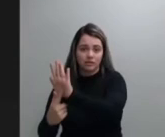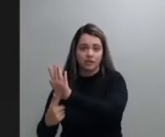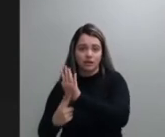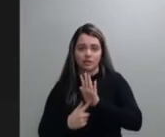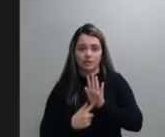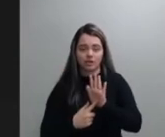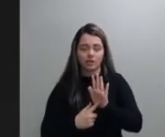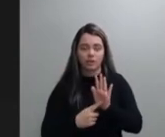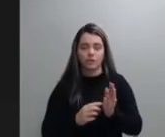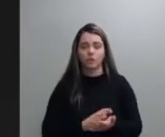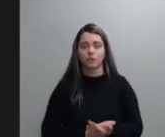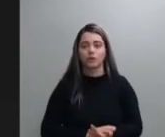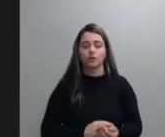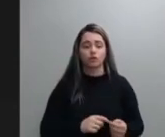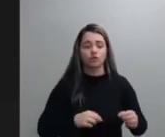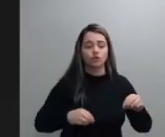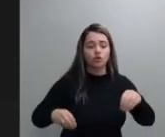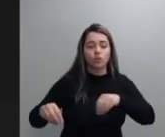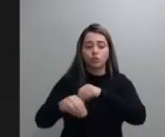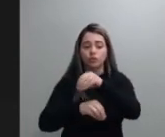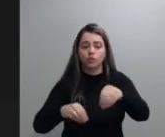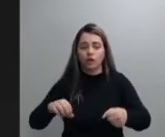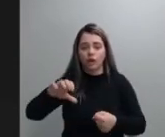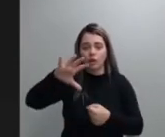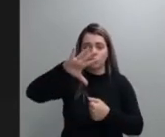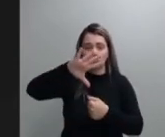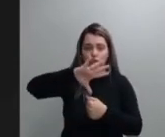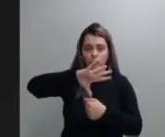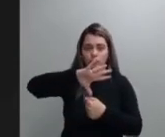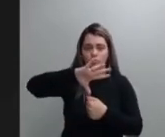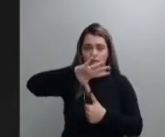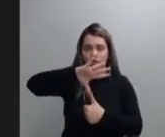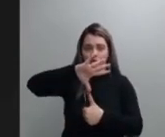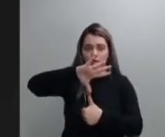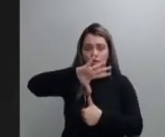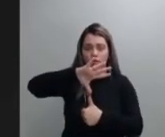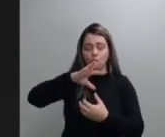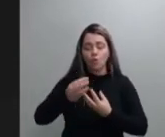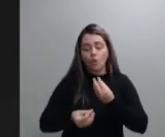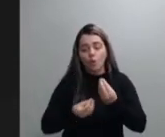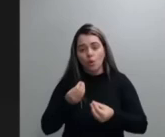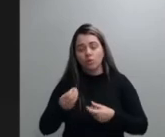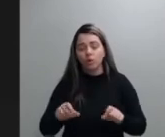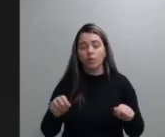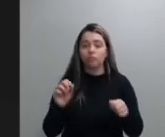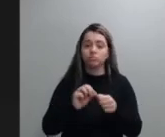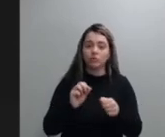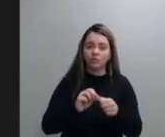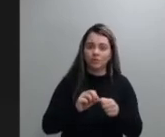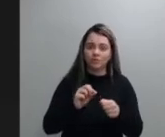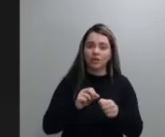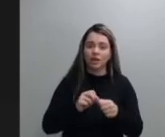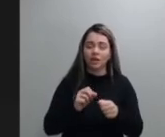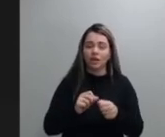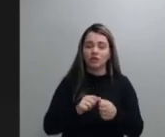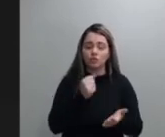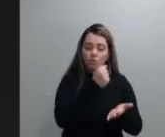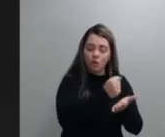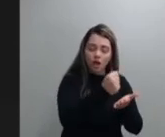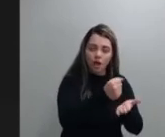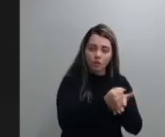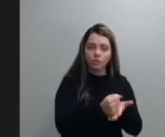controladoras em solo norte-americano como sugere o acórdão recorrido porquanto ainda que o Cade